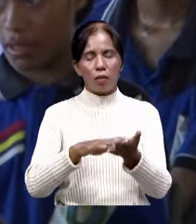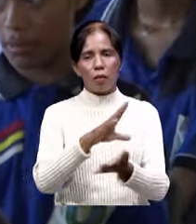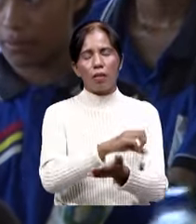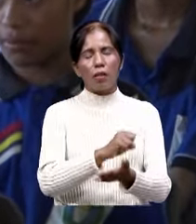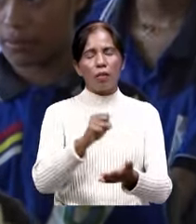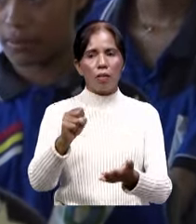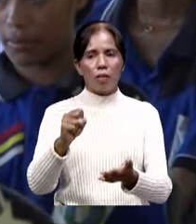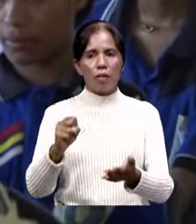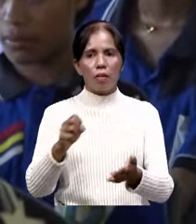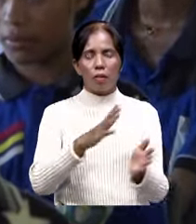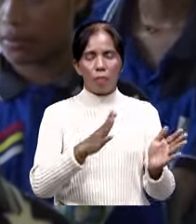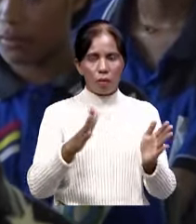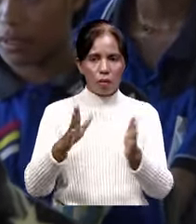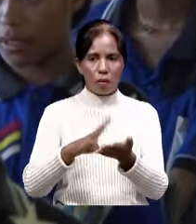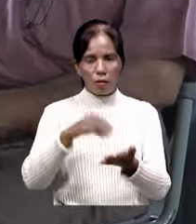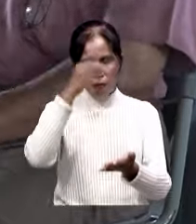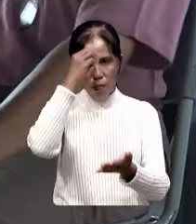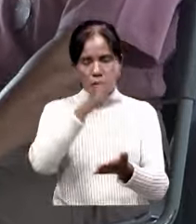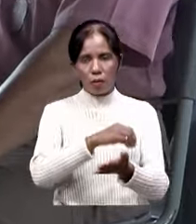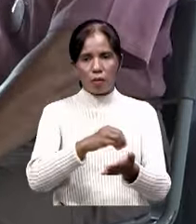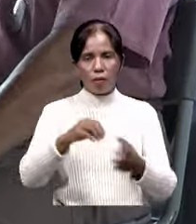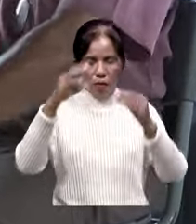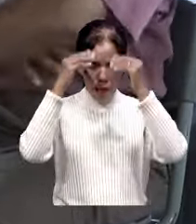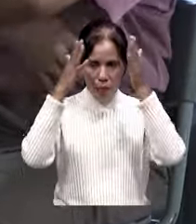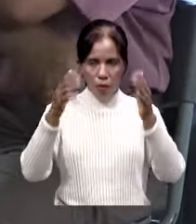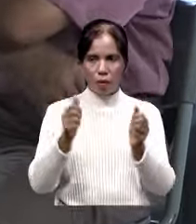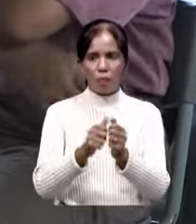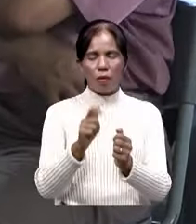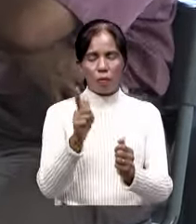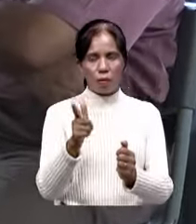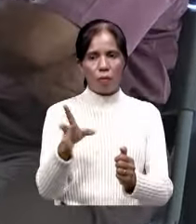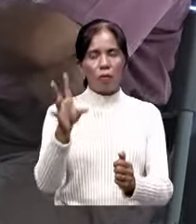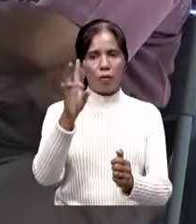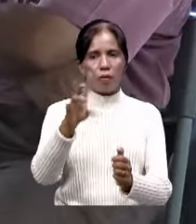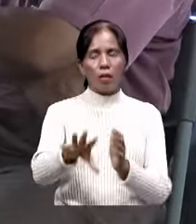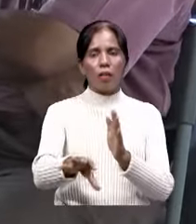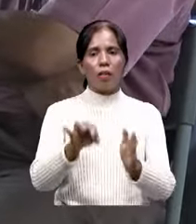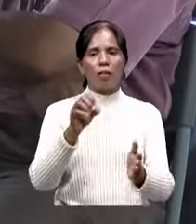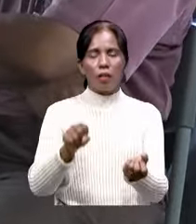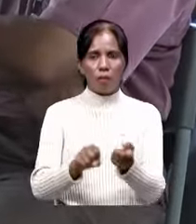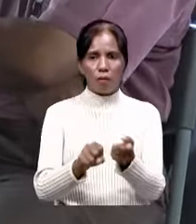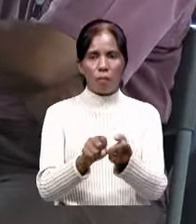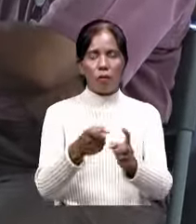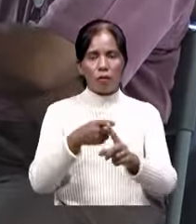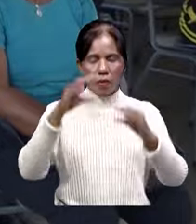central Salere ba proseso aprendizagem ho profesor Hamutuk Ruanulu Resin hitu no hetan mos apoia